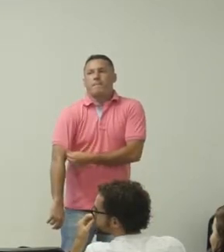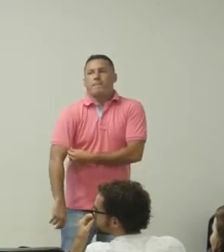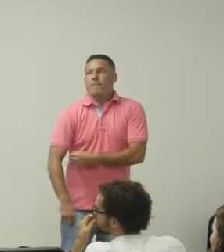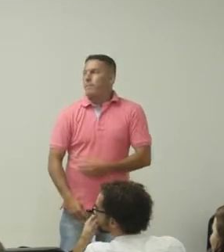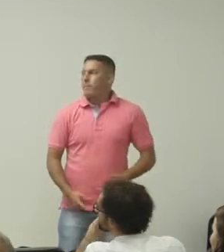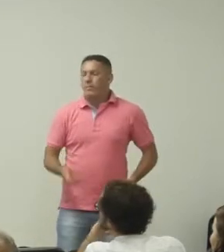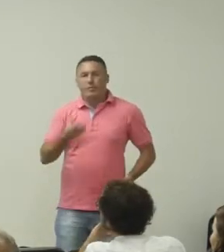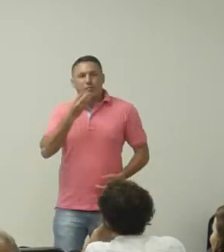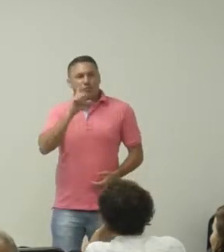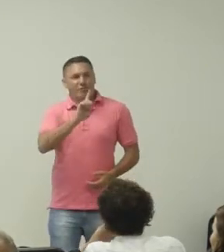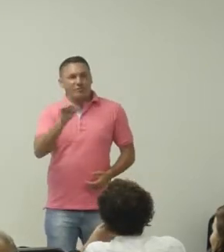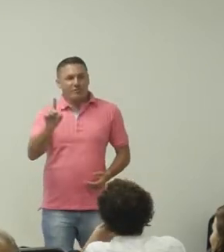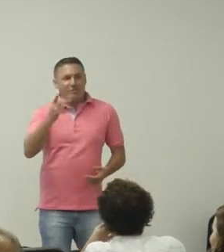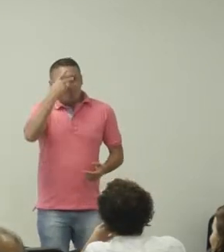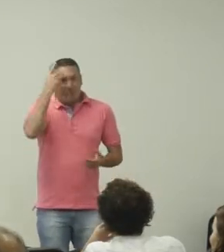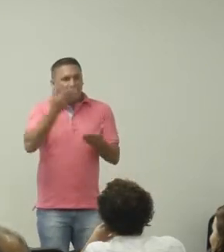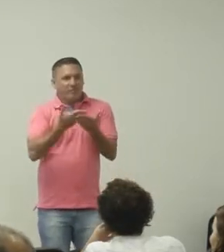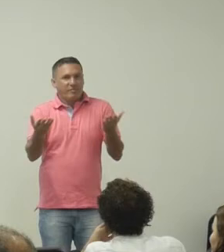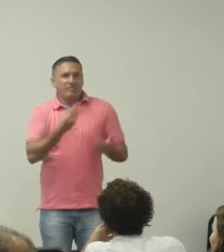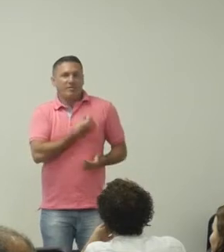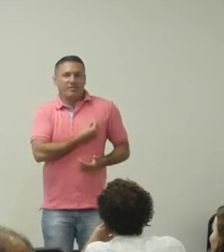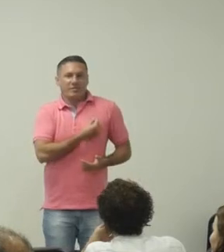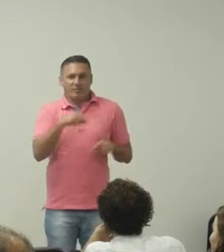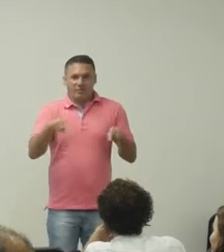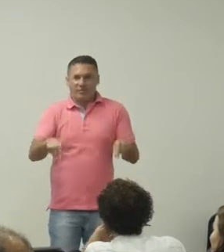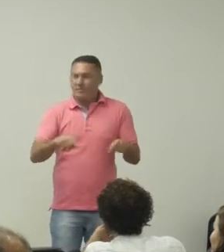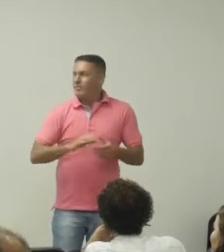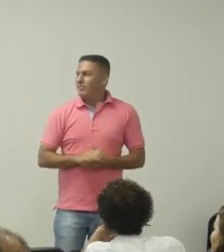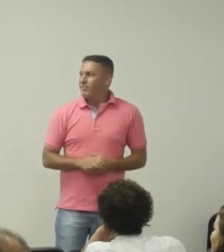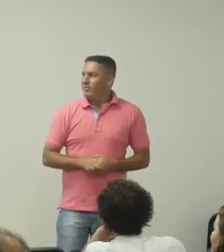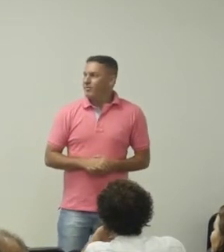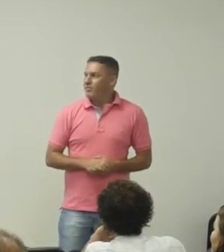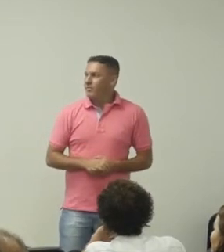Bom dia a todas e a todos aqui presentes.